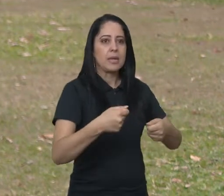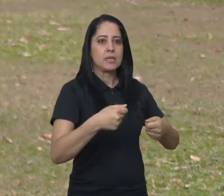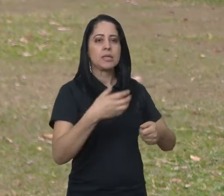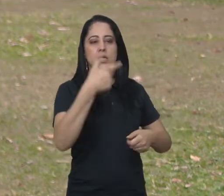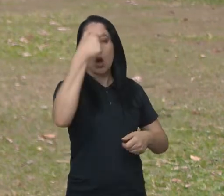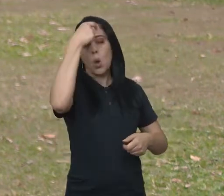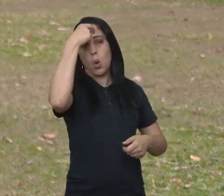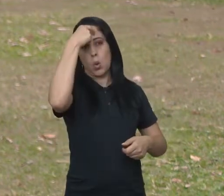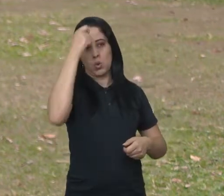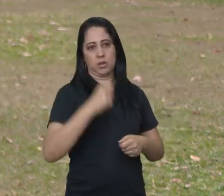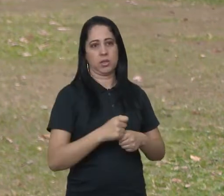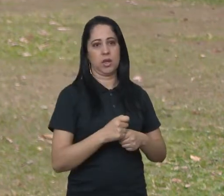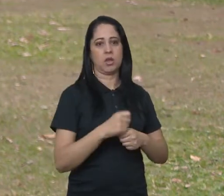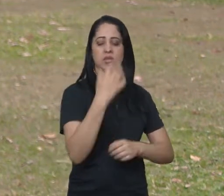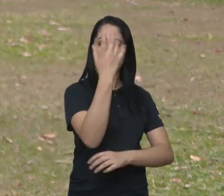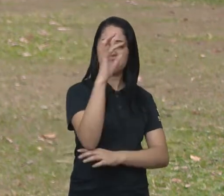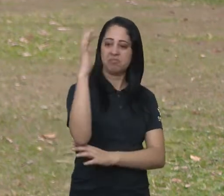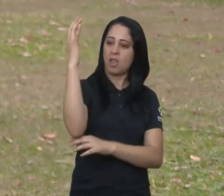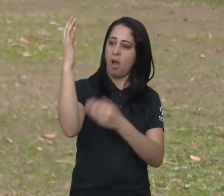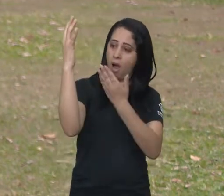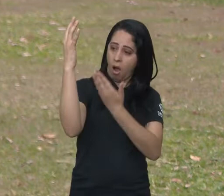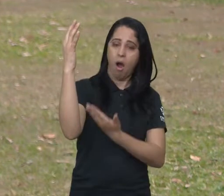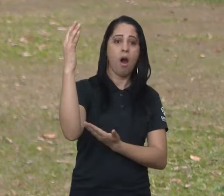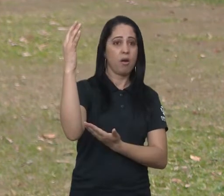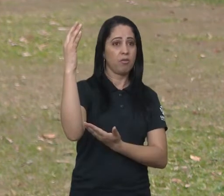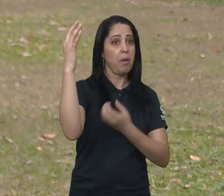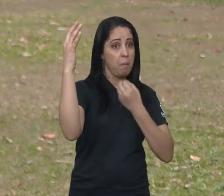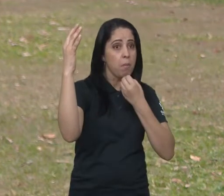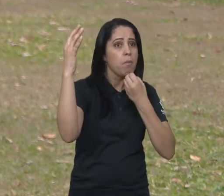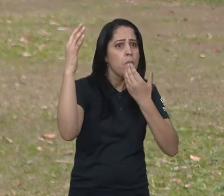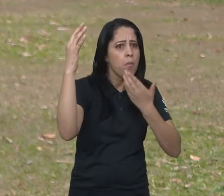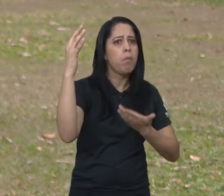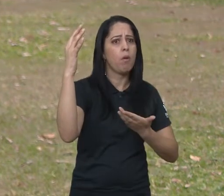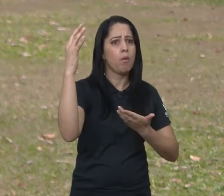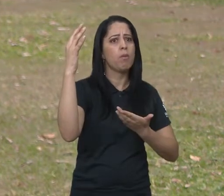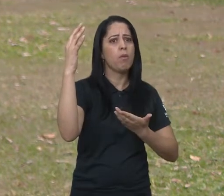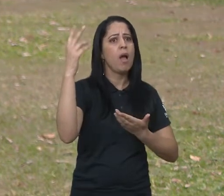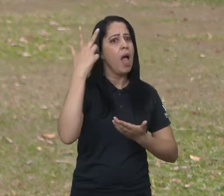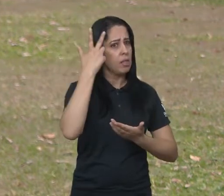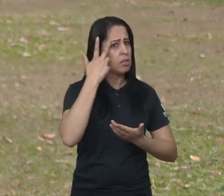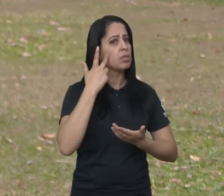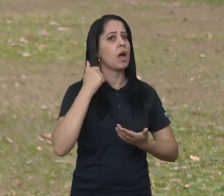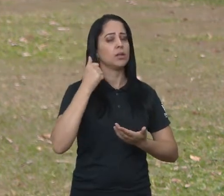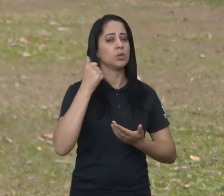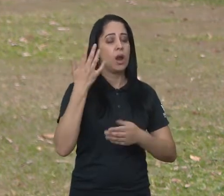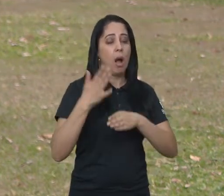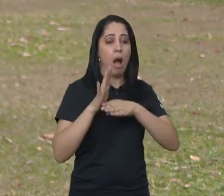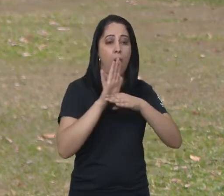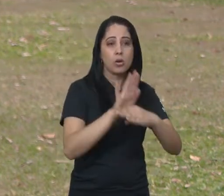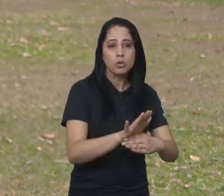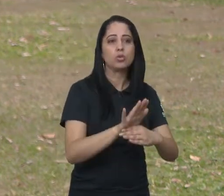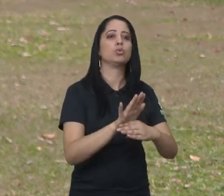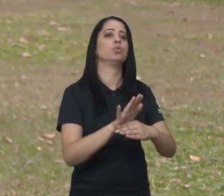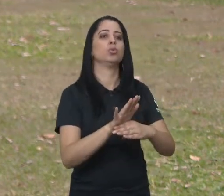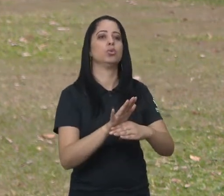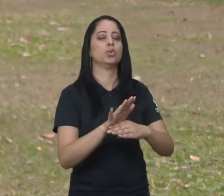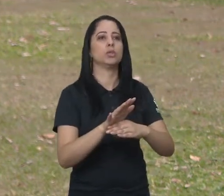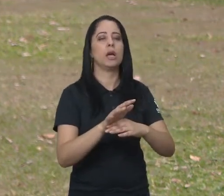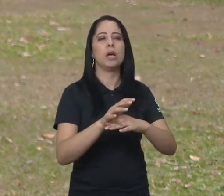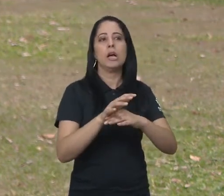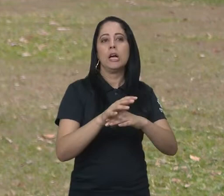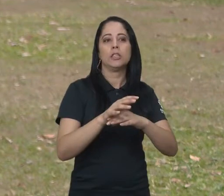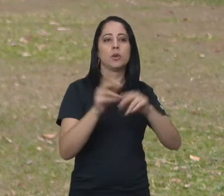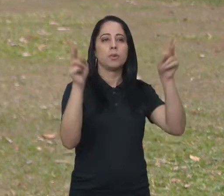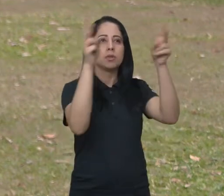para se ter conscientização de que a árvore ela é um bem, né, que a gente tem natural e ela ajuda muito na